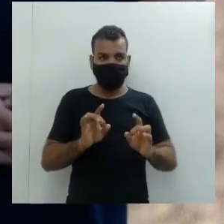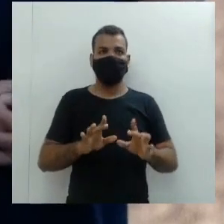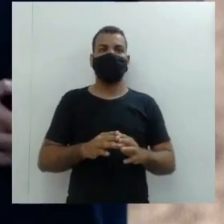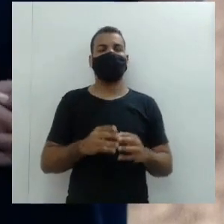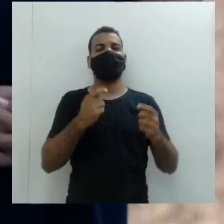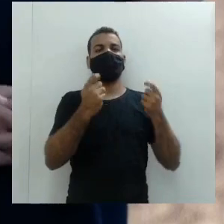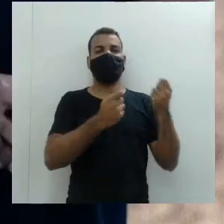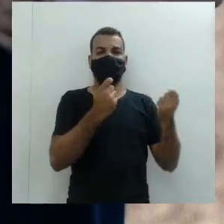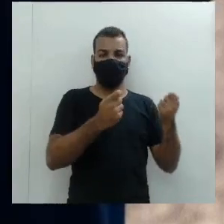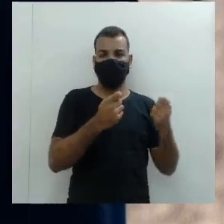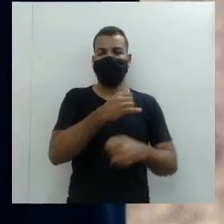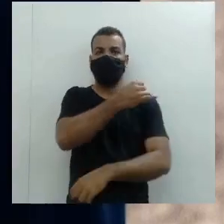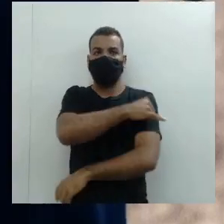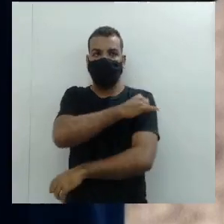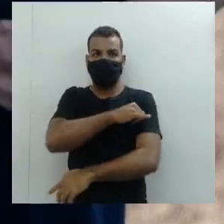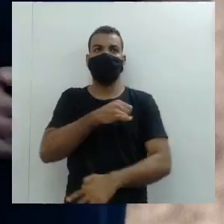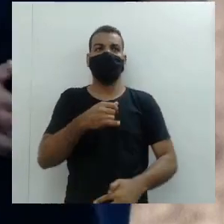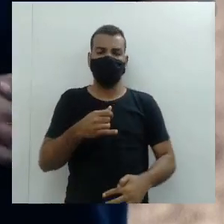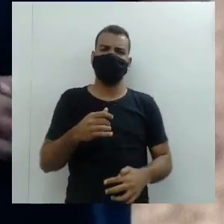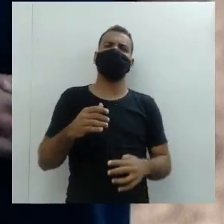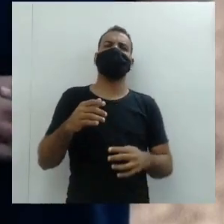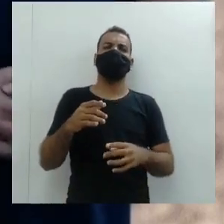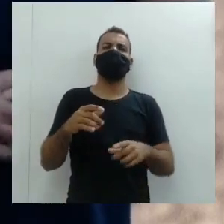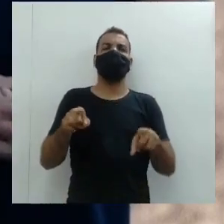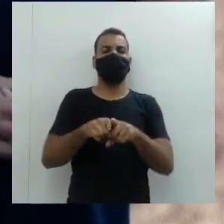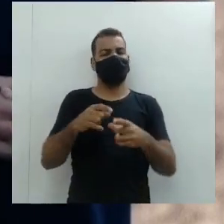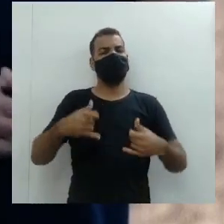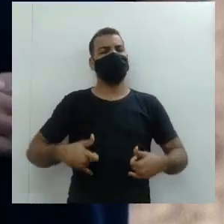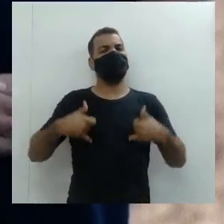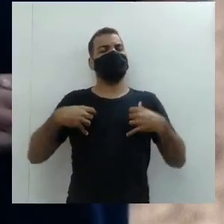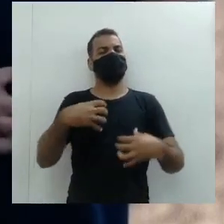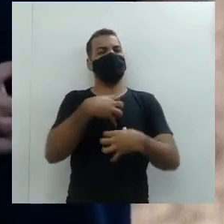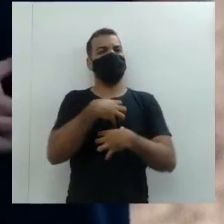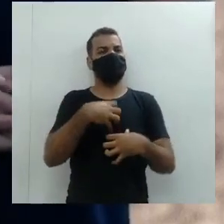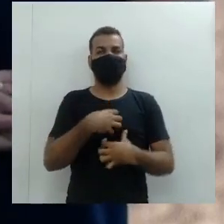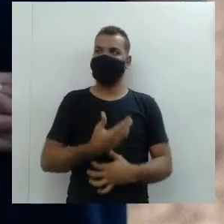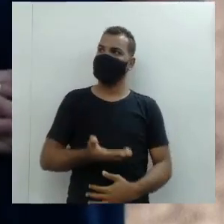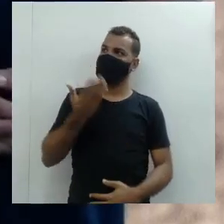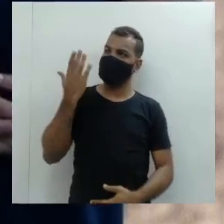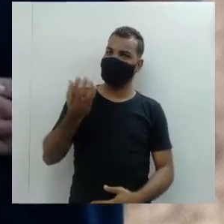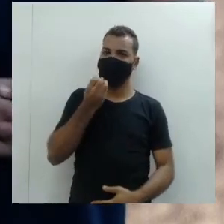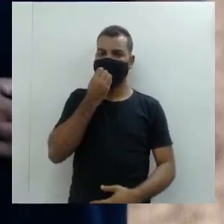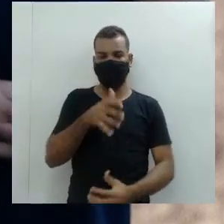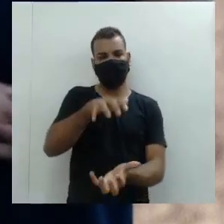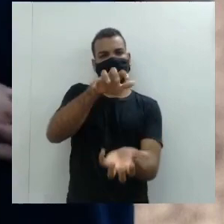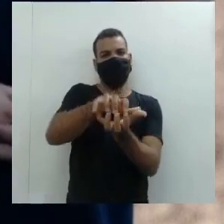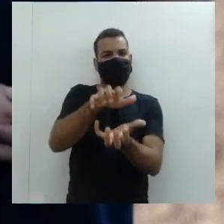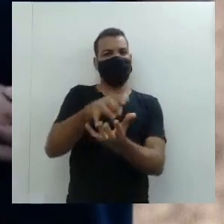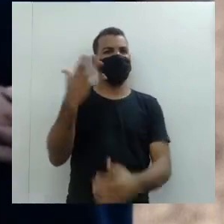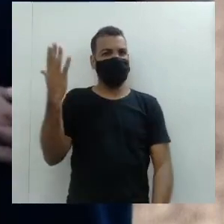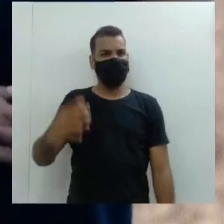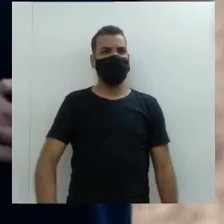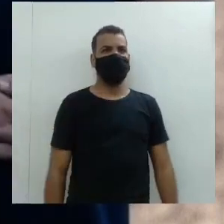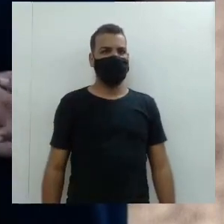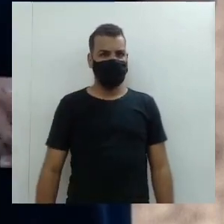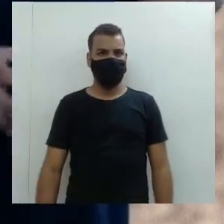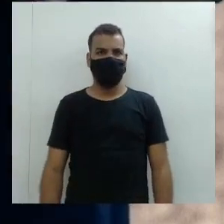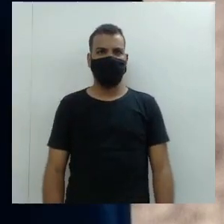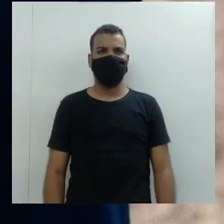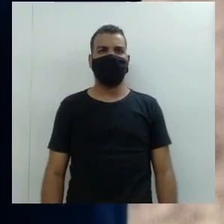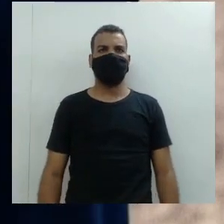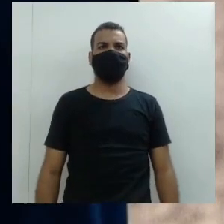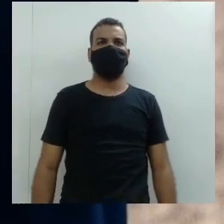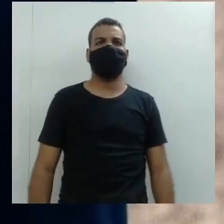Caruaru, Rio de Janeiro. E eu tenho, mais uma vez, o orgulho de saber uma figura como essa, um pernambucano. Exatamente. Olha